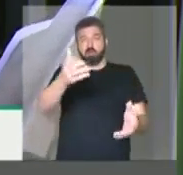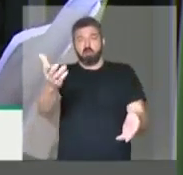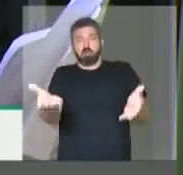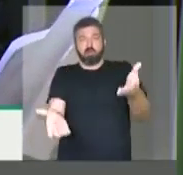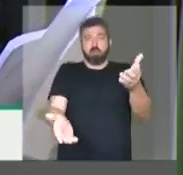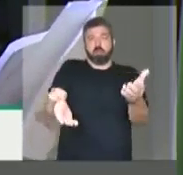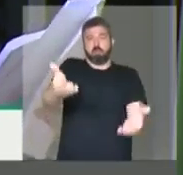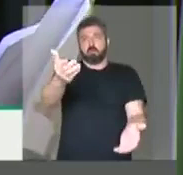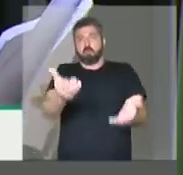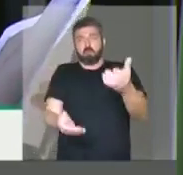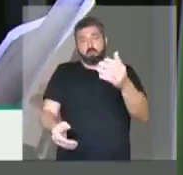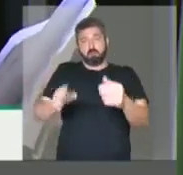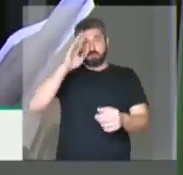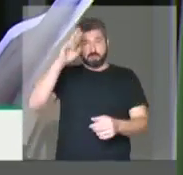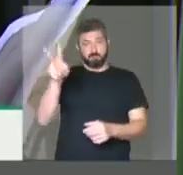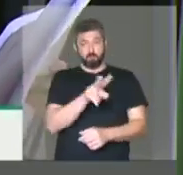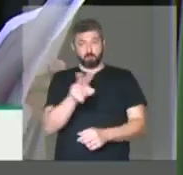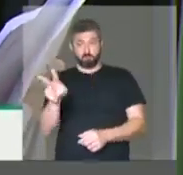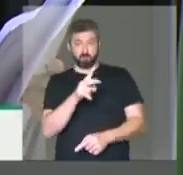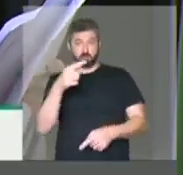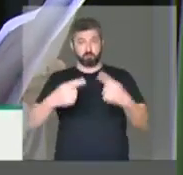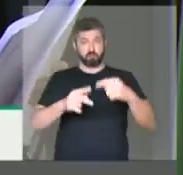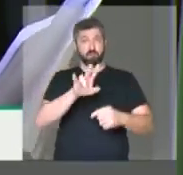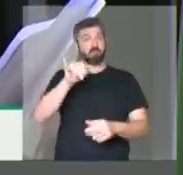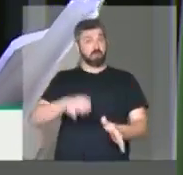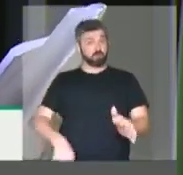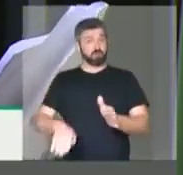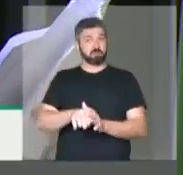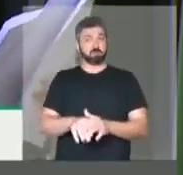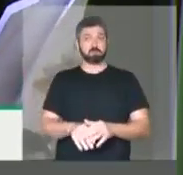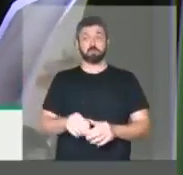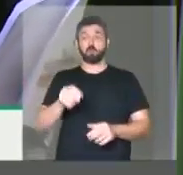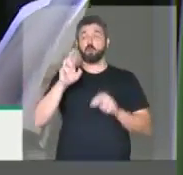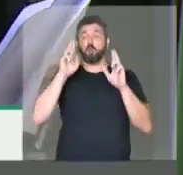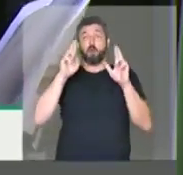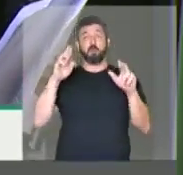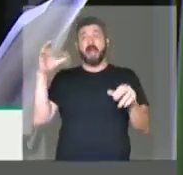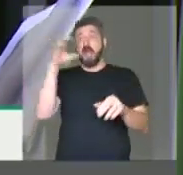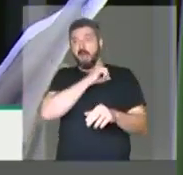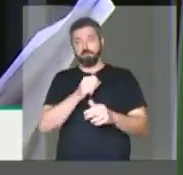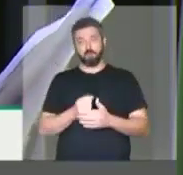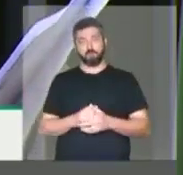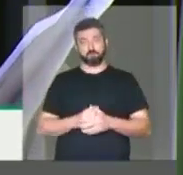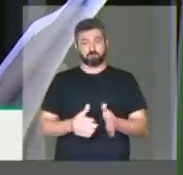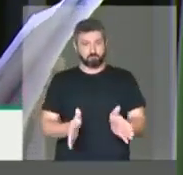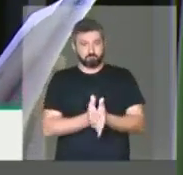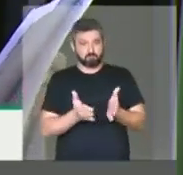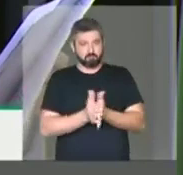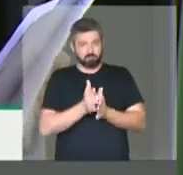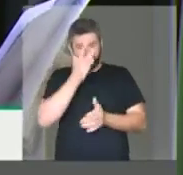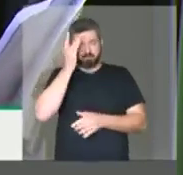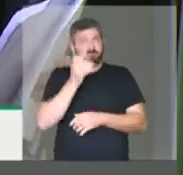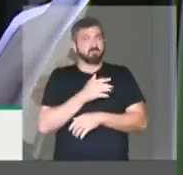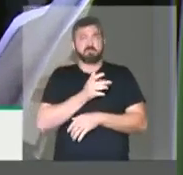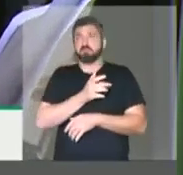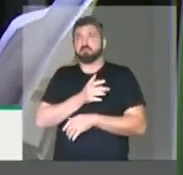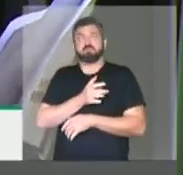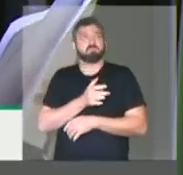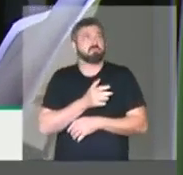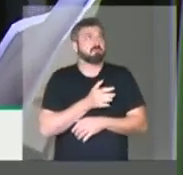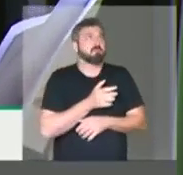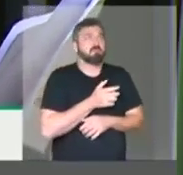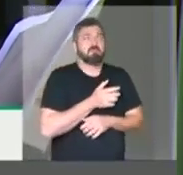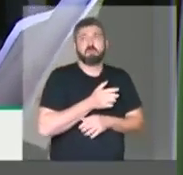principais personagens políticos, chegará o dia, espero que breve, em que o pobre comum mortal irmão